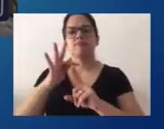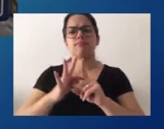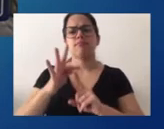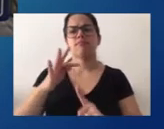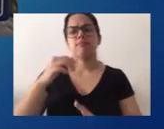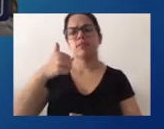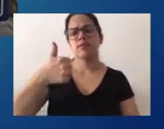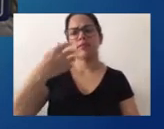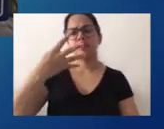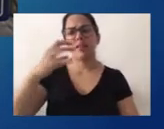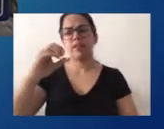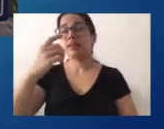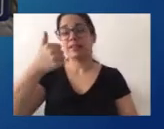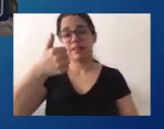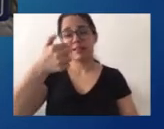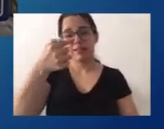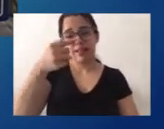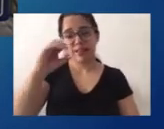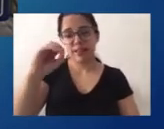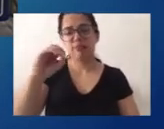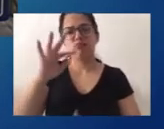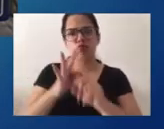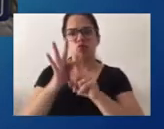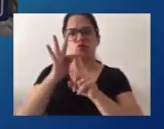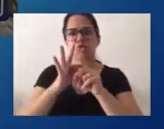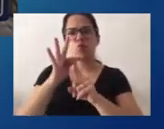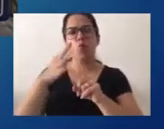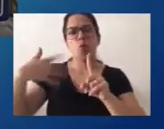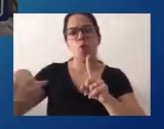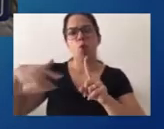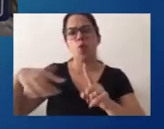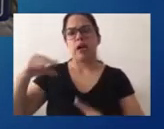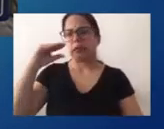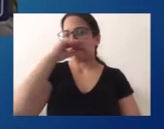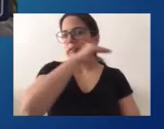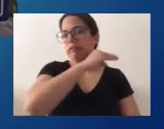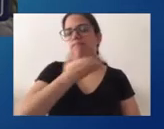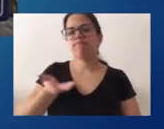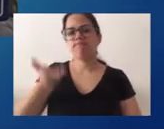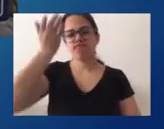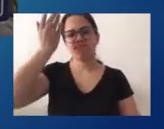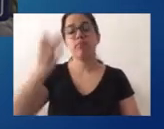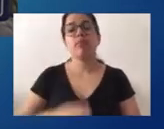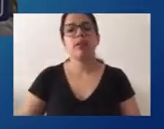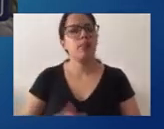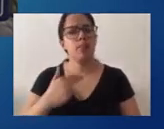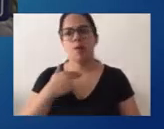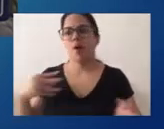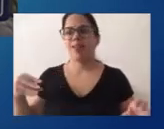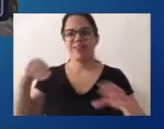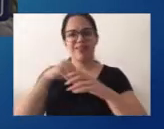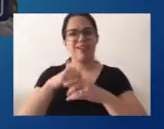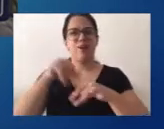damos temperatura ali em torno de 170 graus Celsius, ou seja, são equipamentos que geram muito calor. Portanto, eles não devem estar dentro do laboratório,